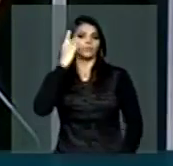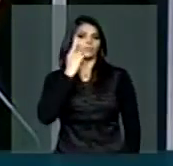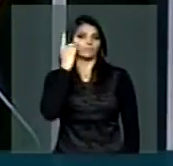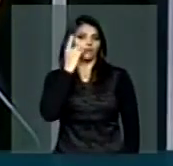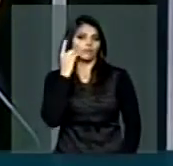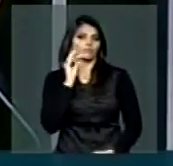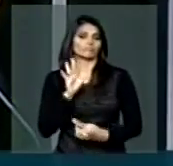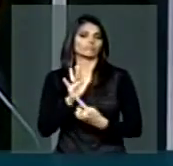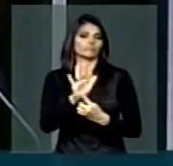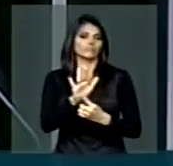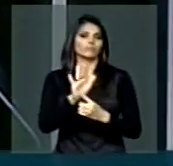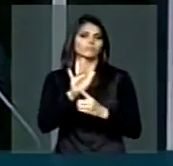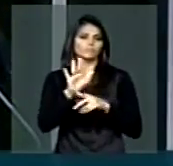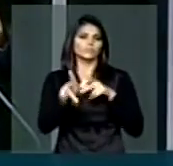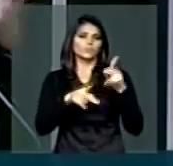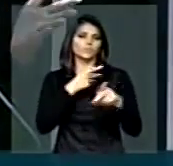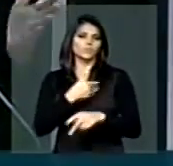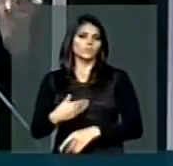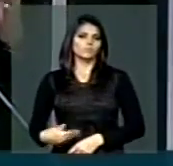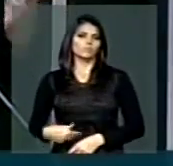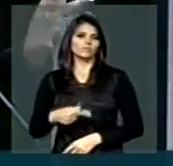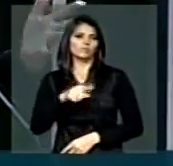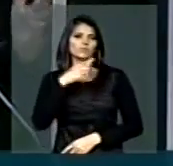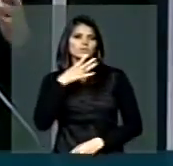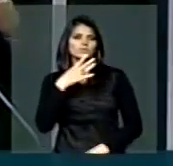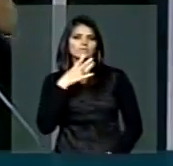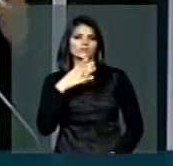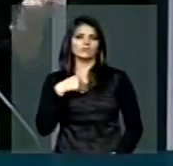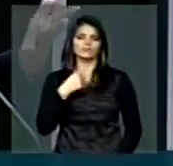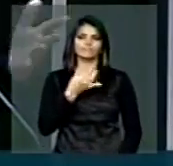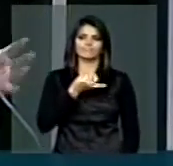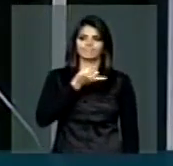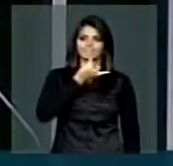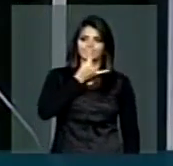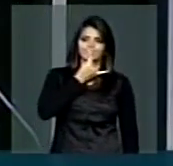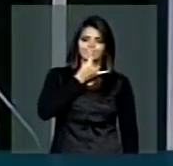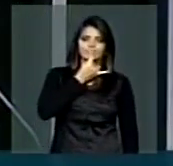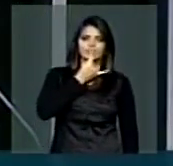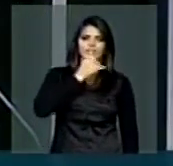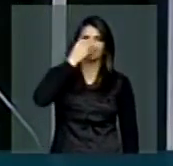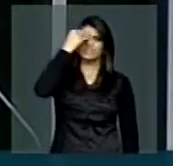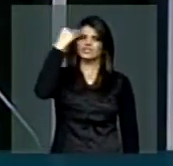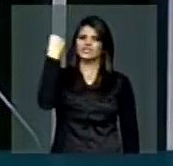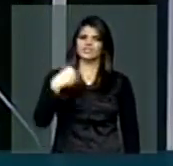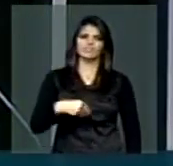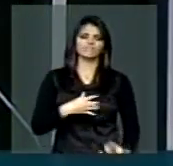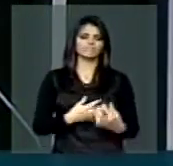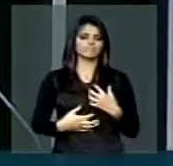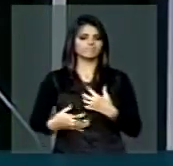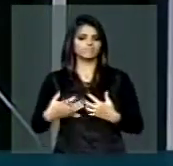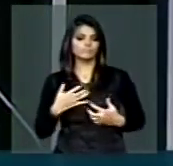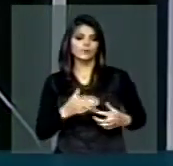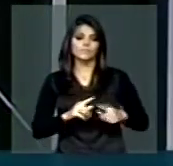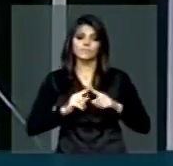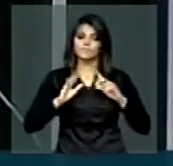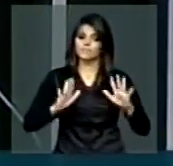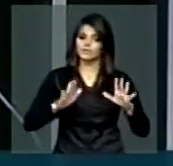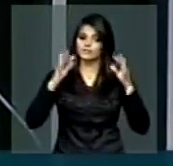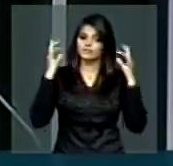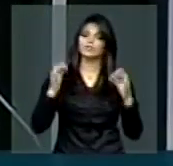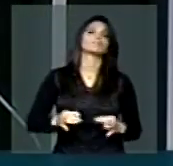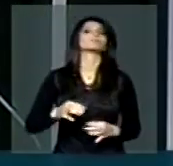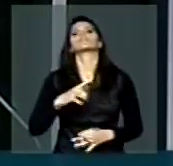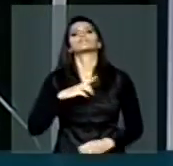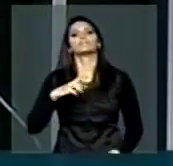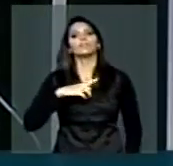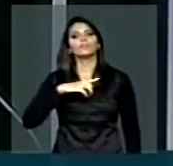deixa a gente aborrecido, chateado, decepcionado, Mas eu tenho certeza absoluta